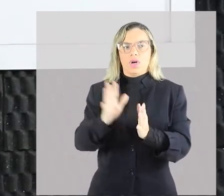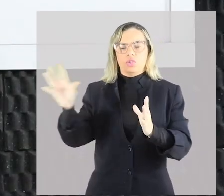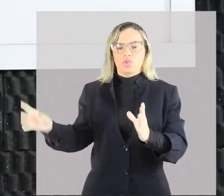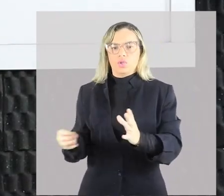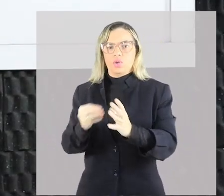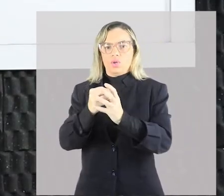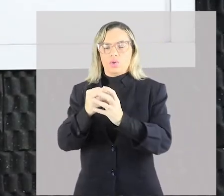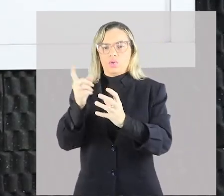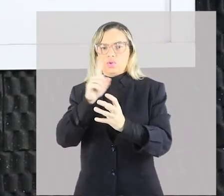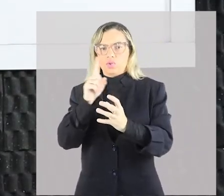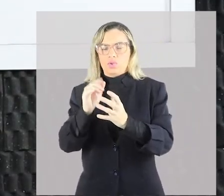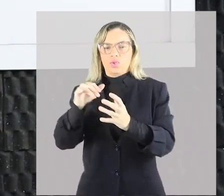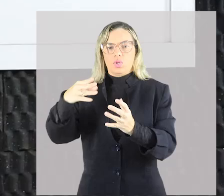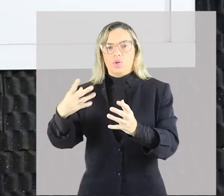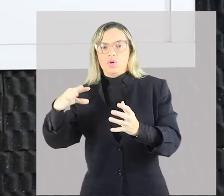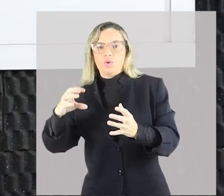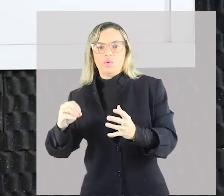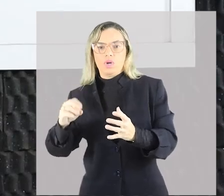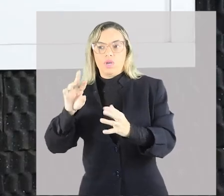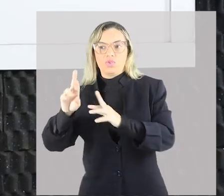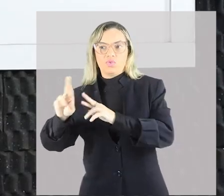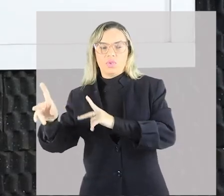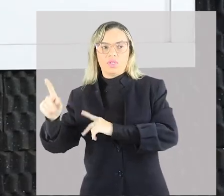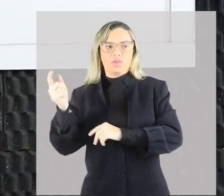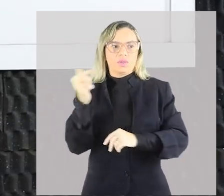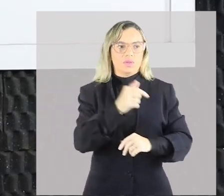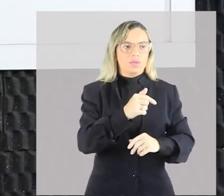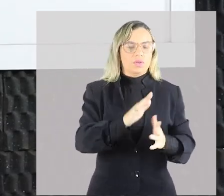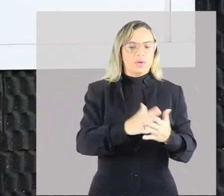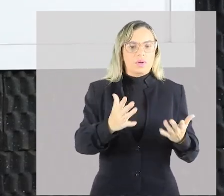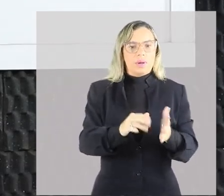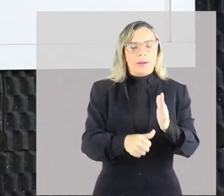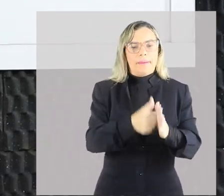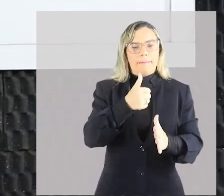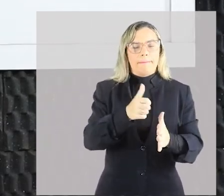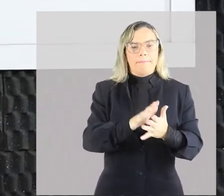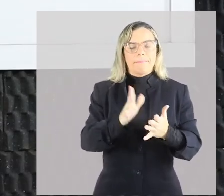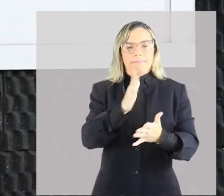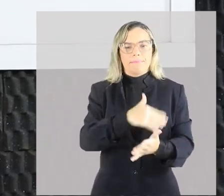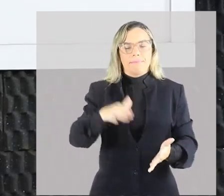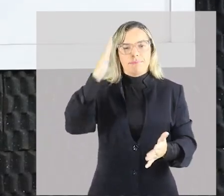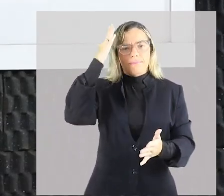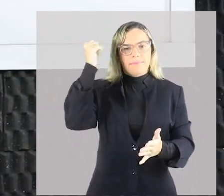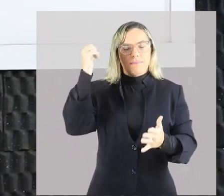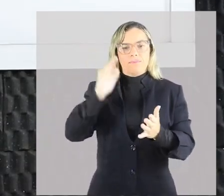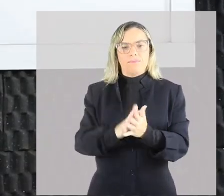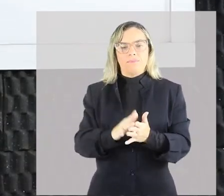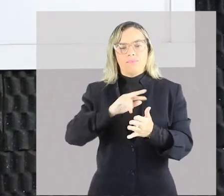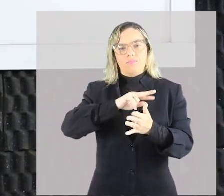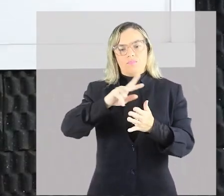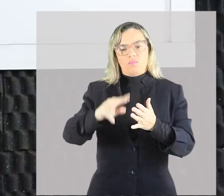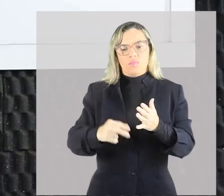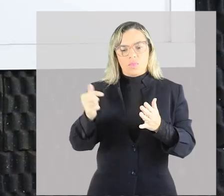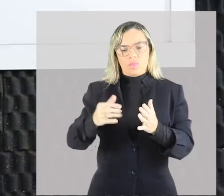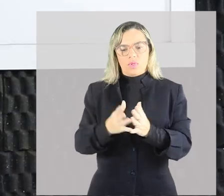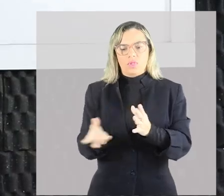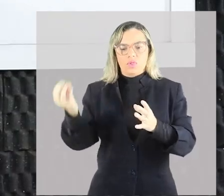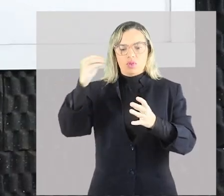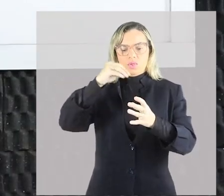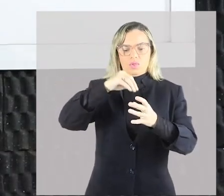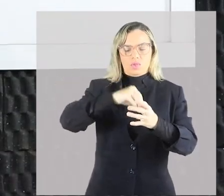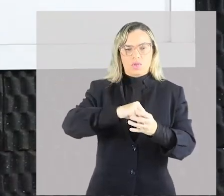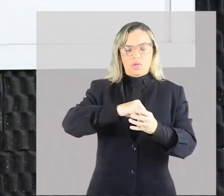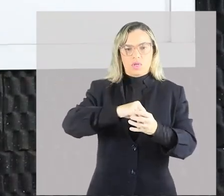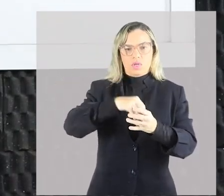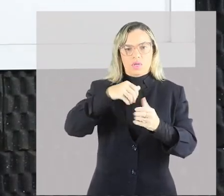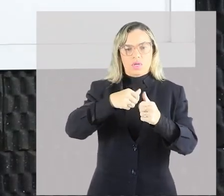assim. Certo? Então, quando é que eu uso a relação de pertinência? Primeiro, para saber se um elemento está presente ou